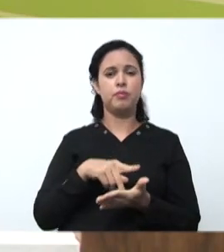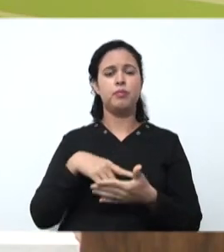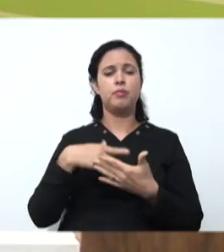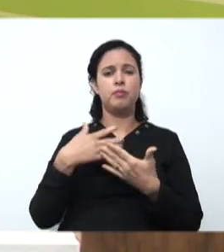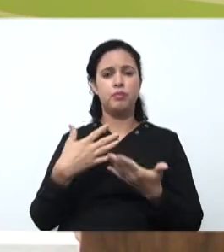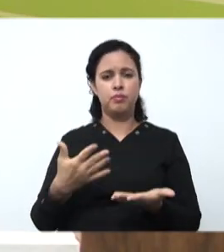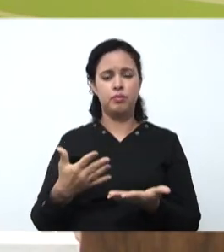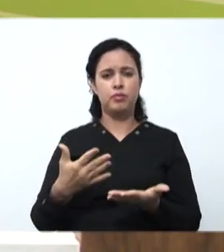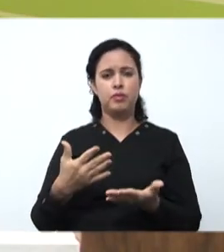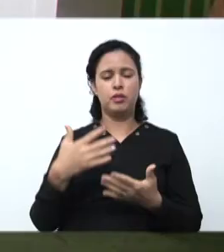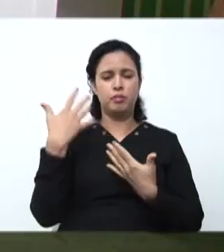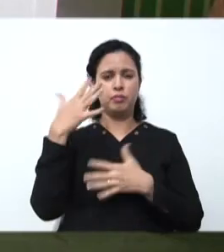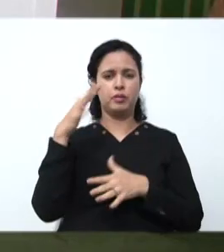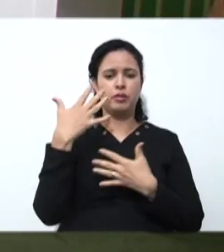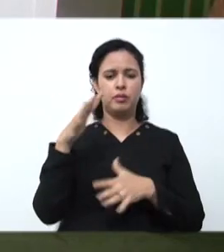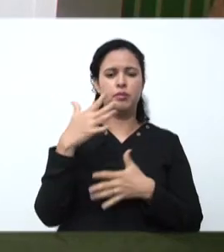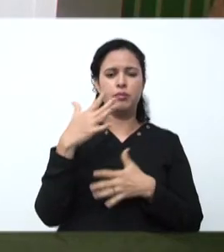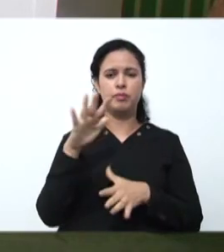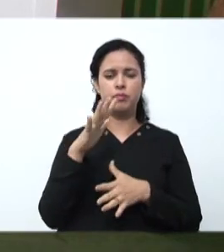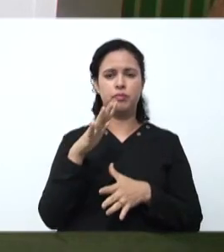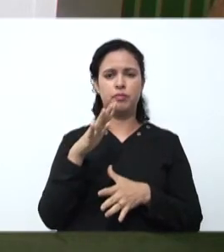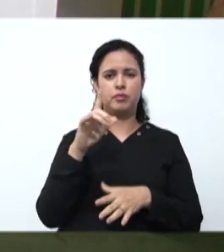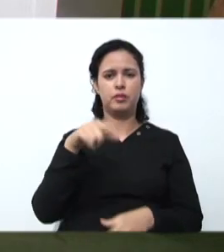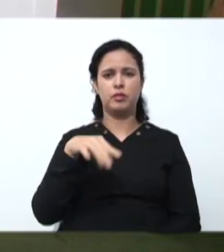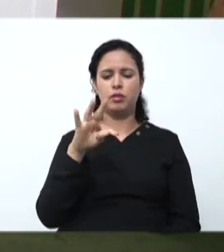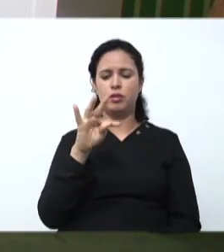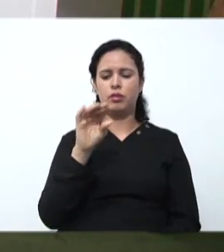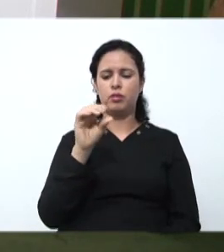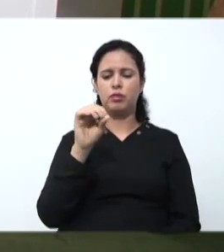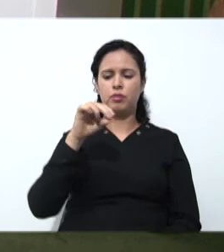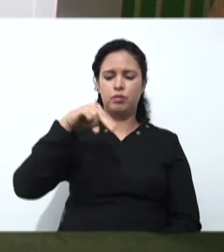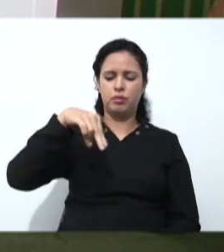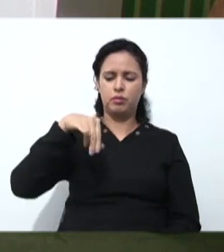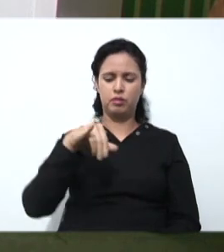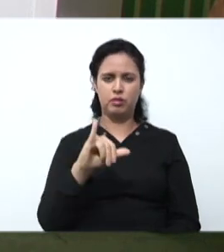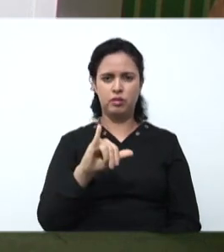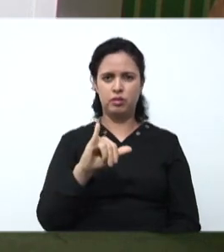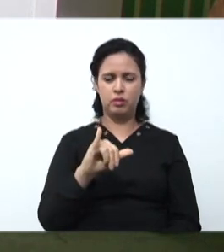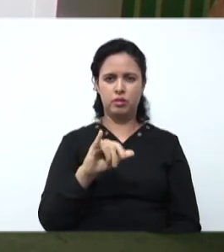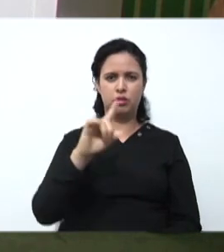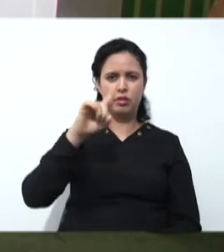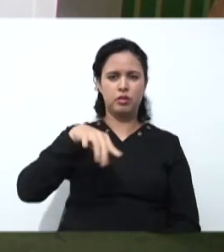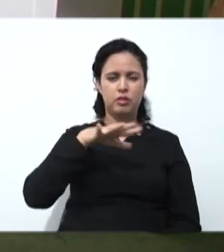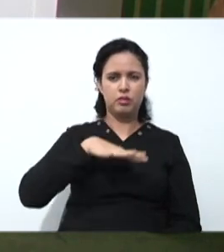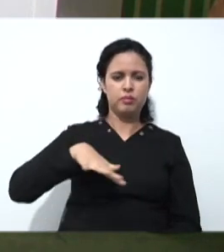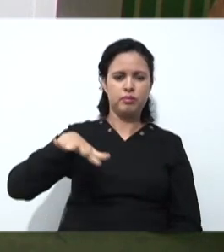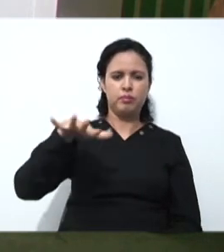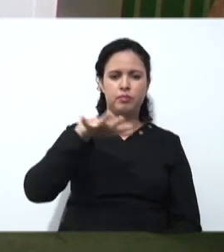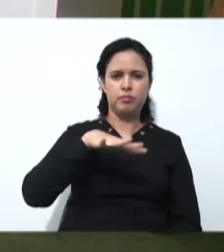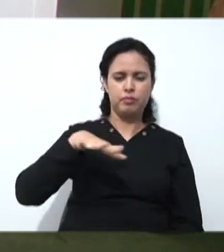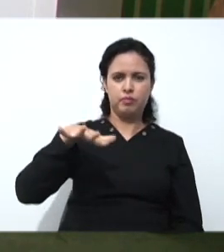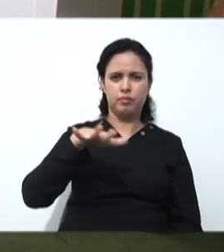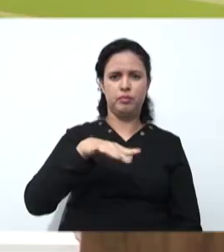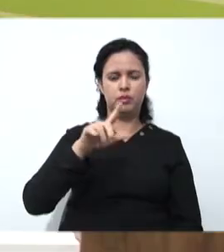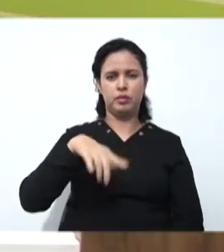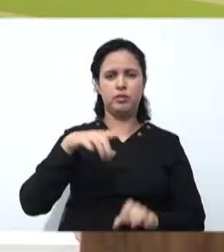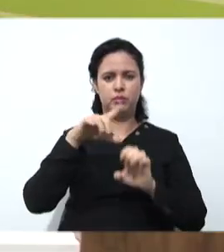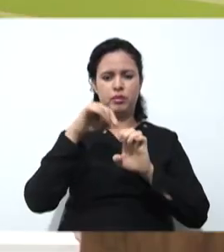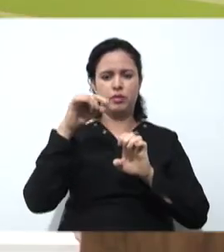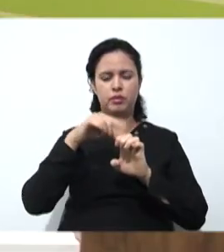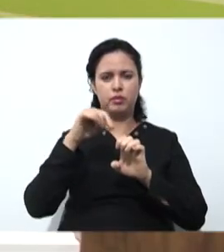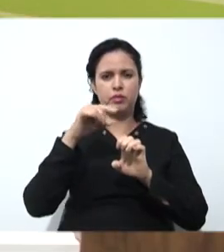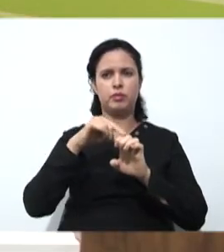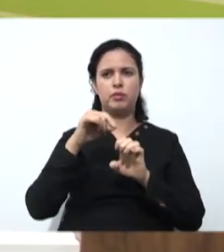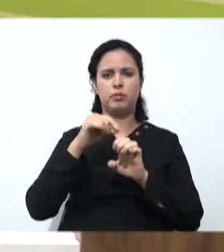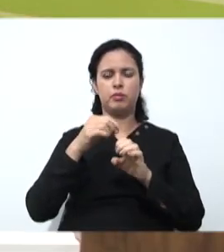gostaria de deixar aqui os meus parabéns para o Tony, né? Uma figura nessa área hoje que é um grande empreendedor,